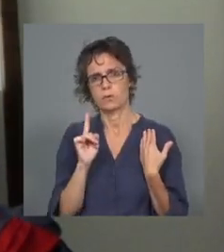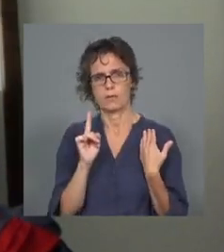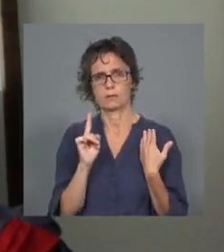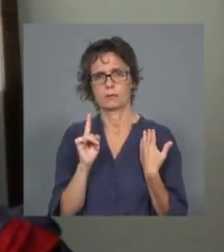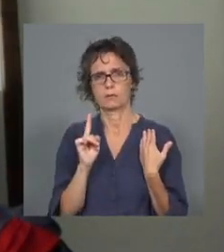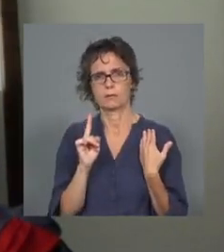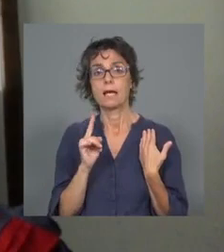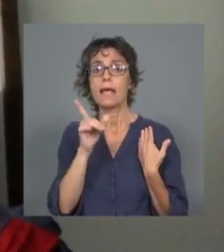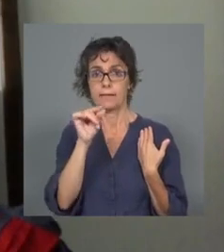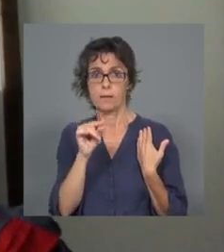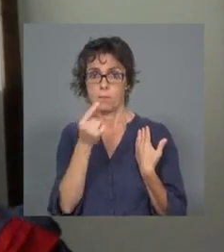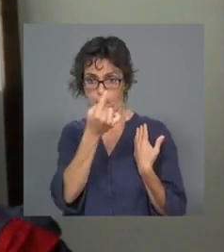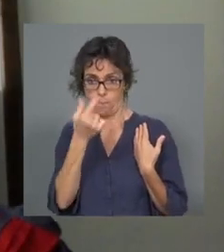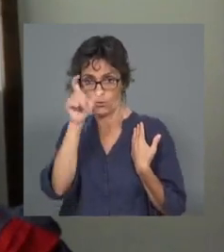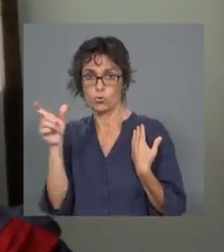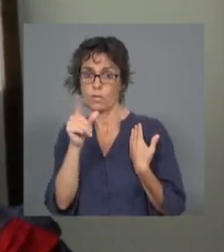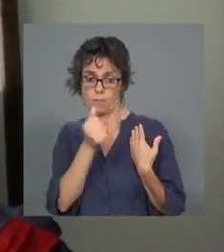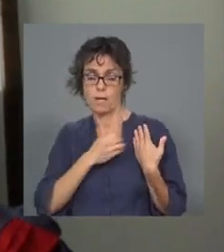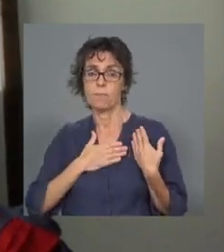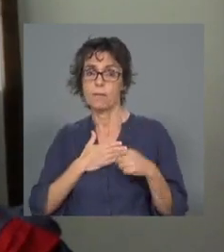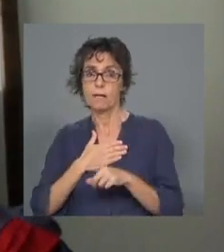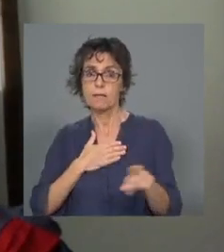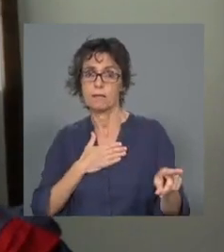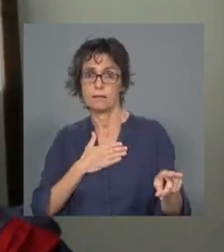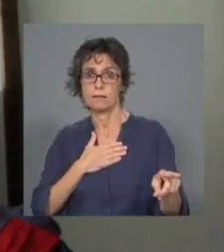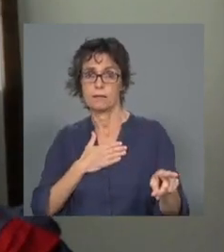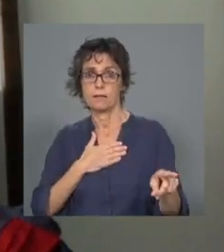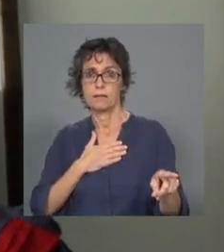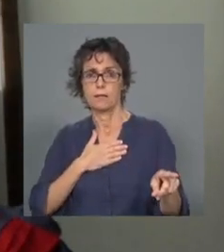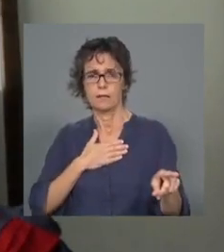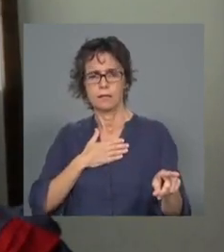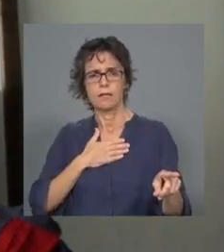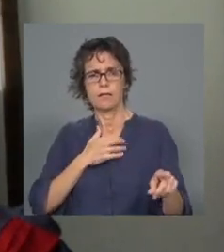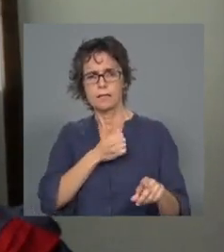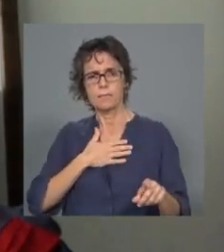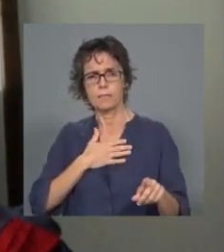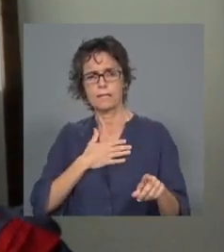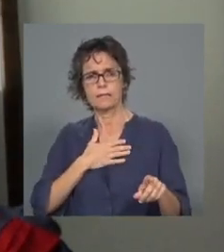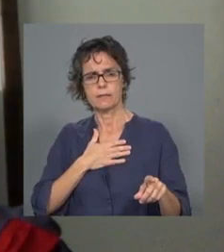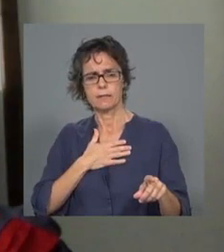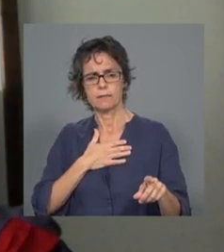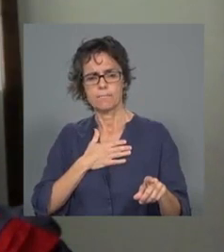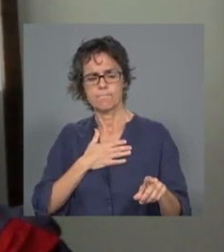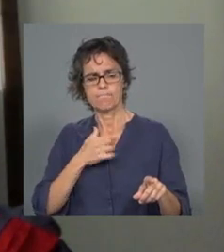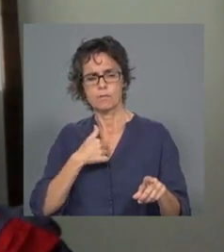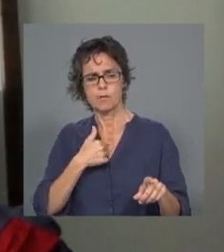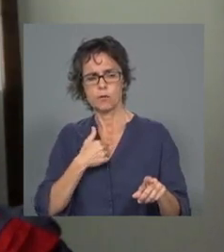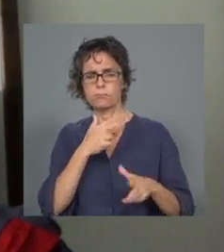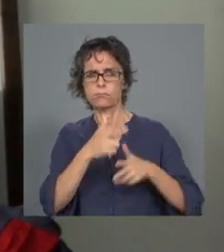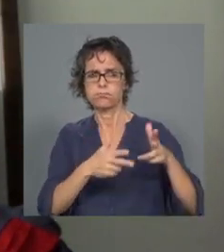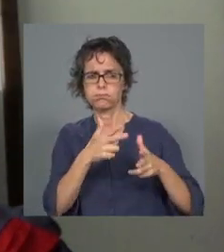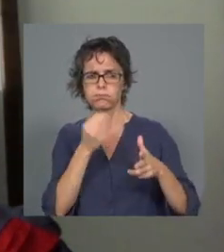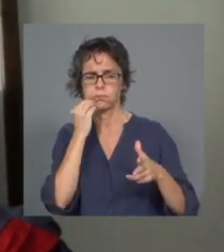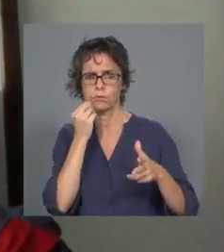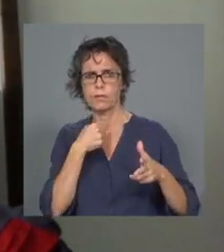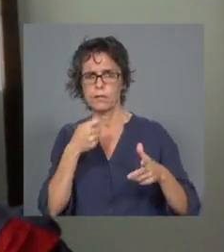às empresas também uma reflexão séria sobre a forma como produzem, como apelam ao